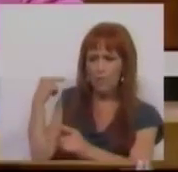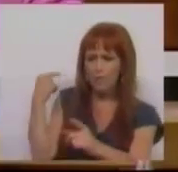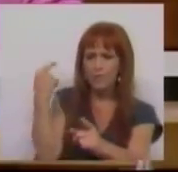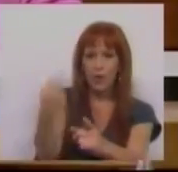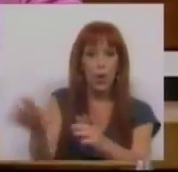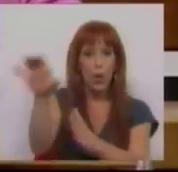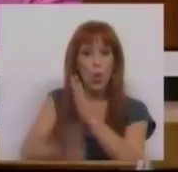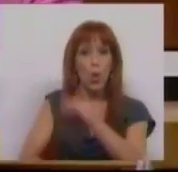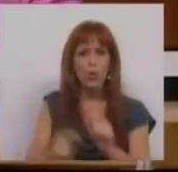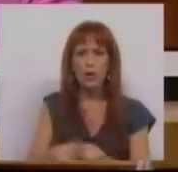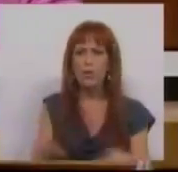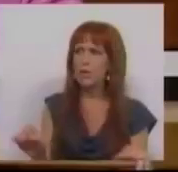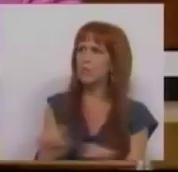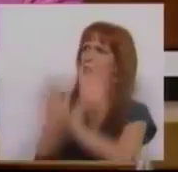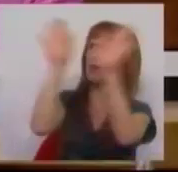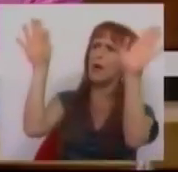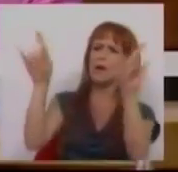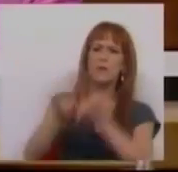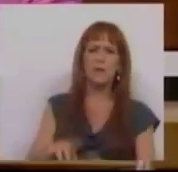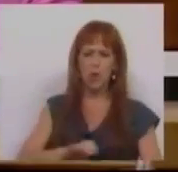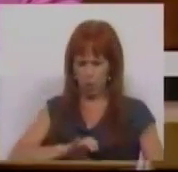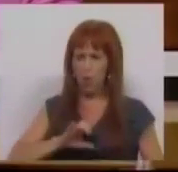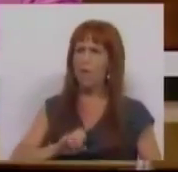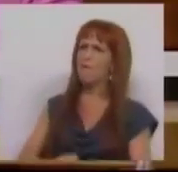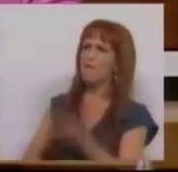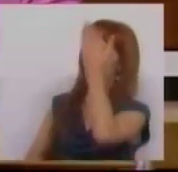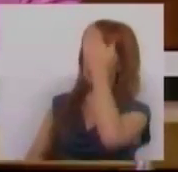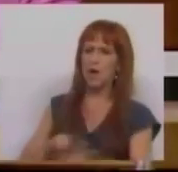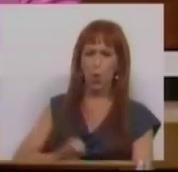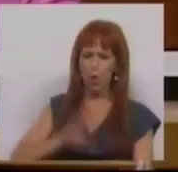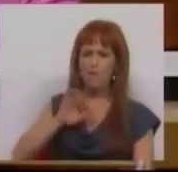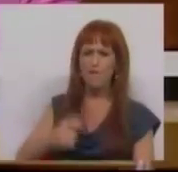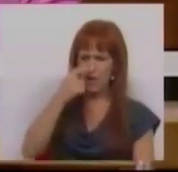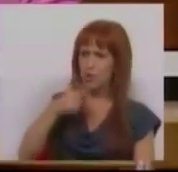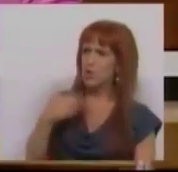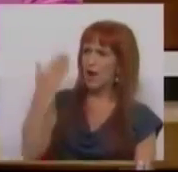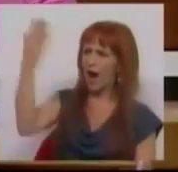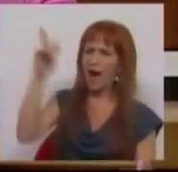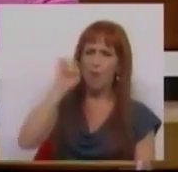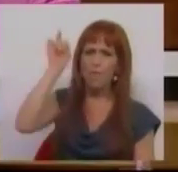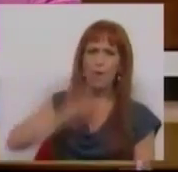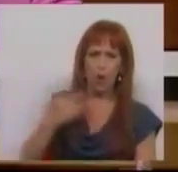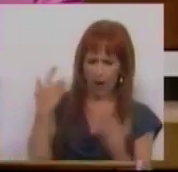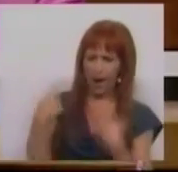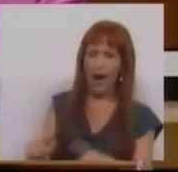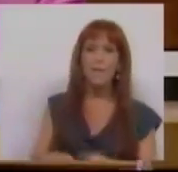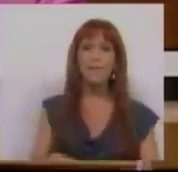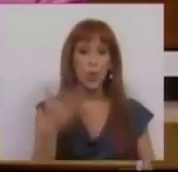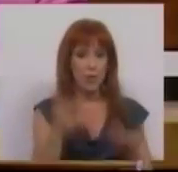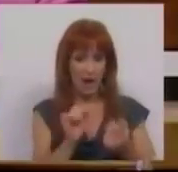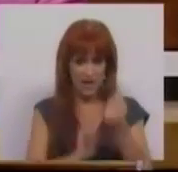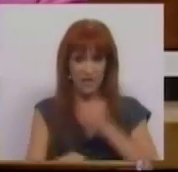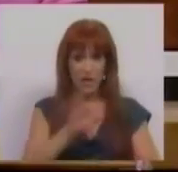uma condição inquestionável: confiança. Confiança dos cidadãos e cidadãs. O seu